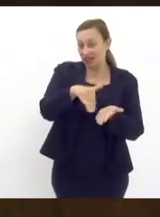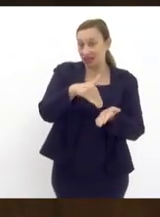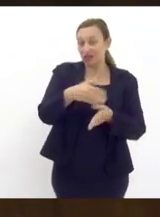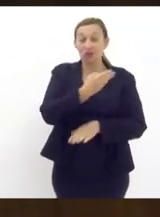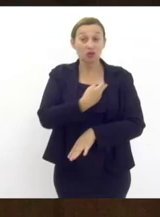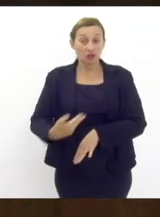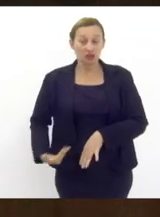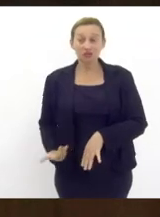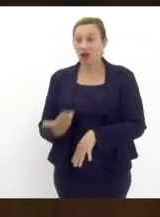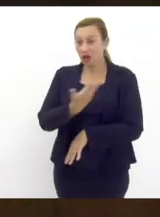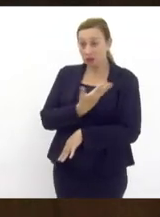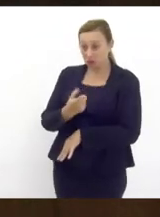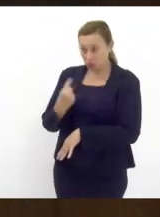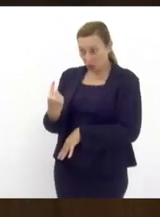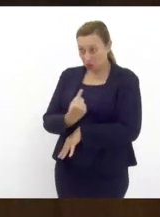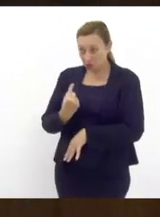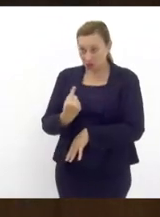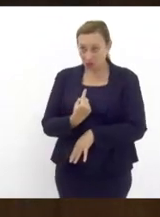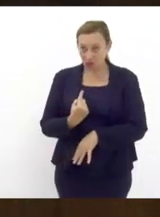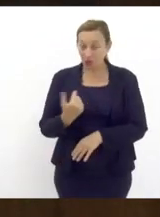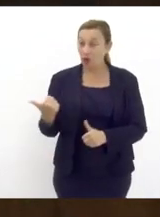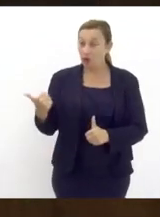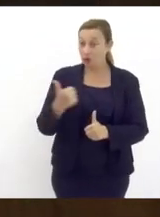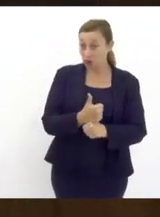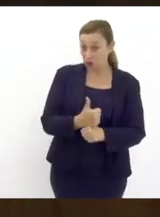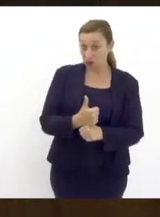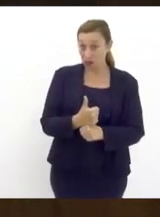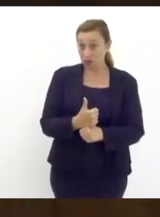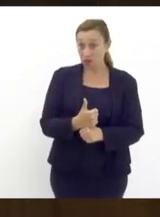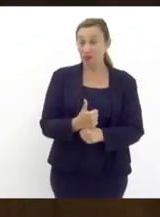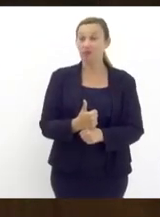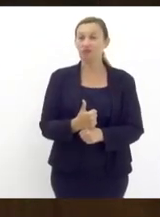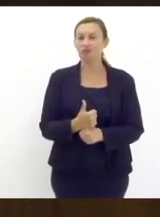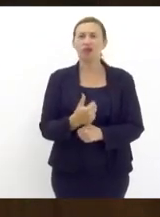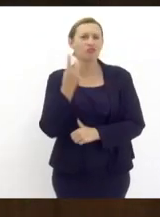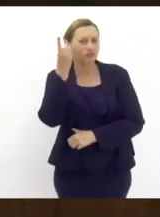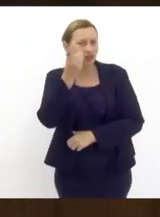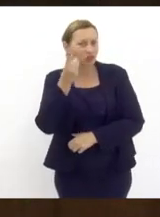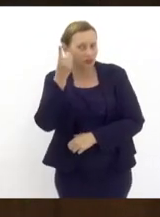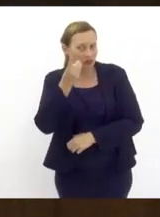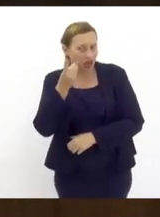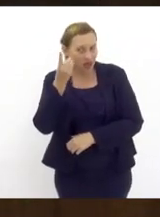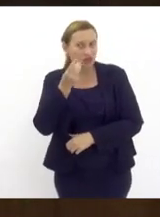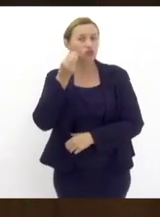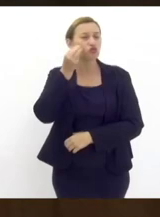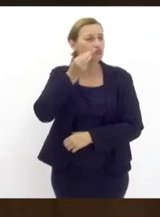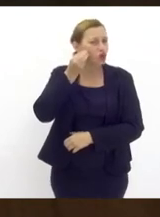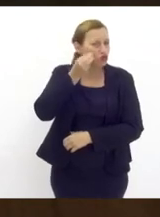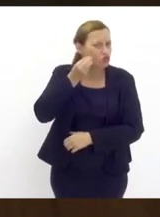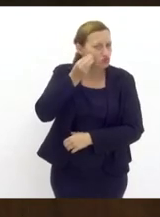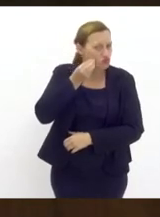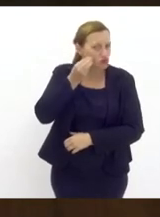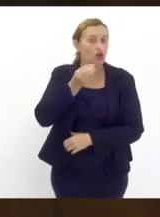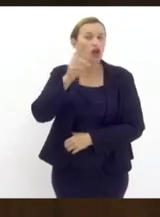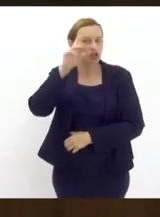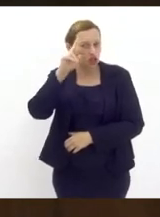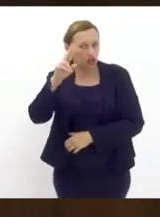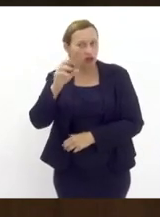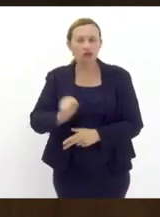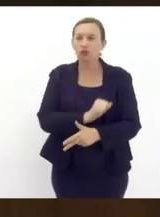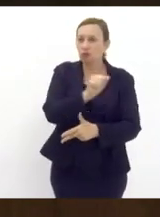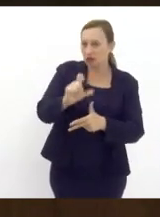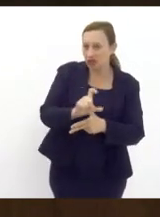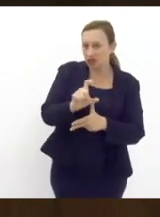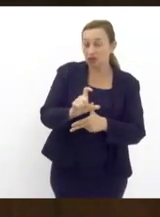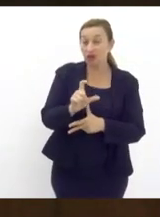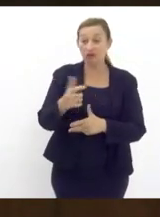Rossi assumiu a secretaria de governo um deputado testado experiente chefe do Poder Executivo em